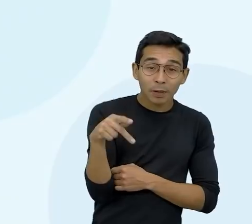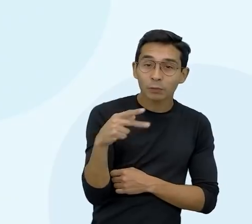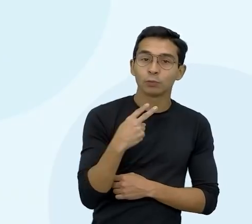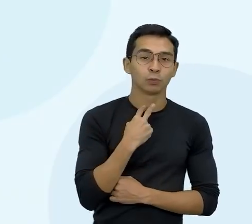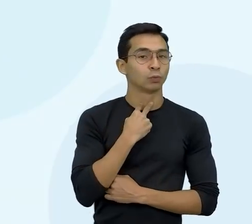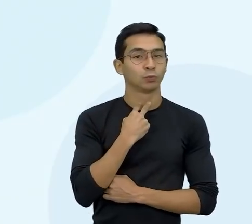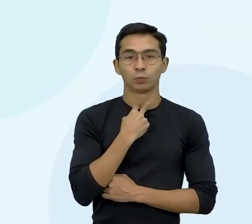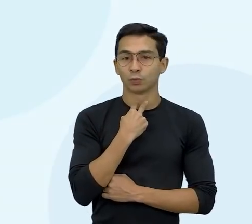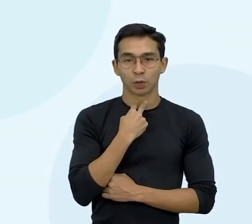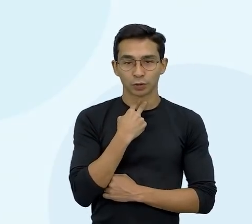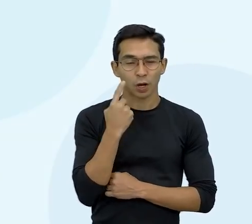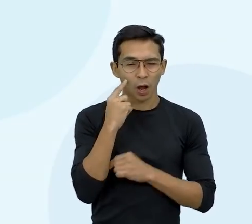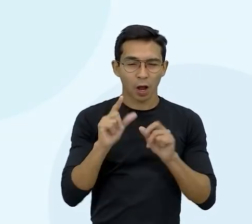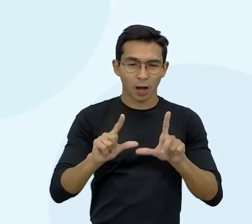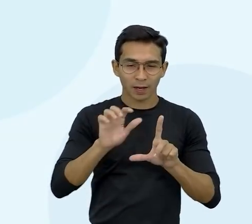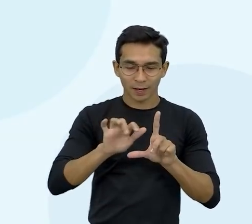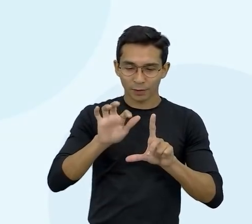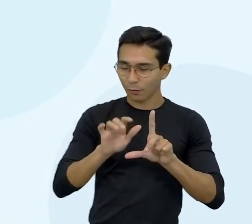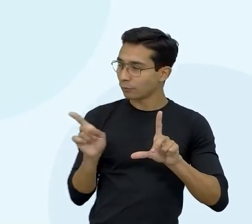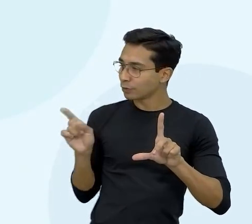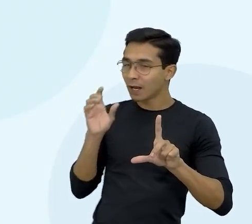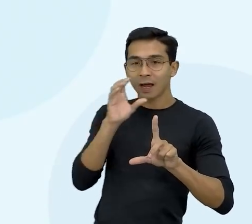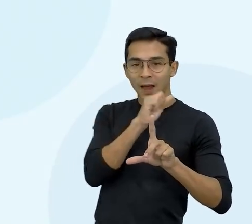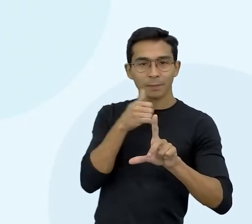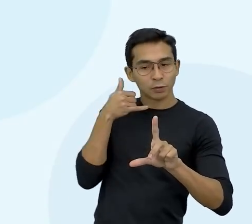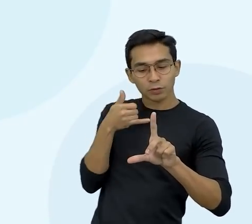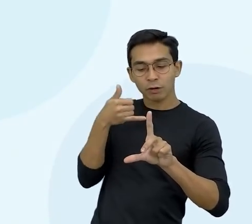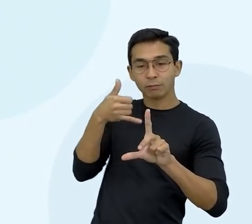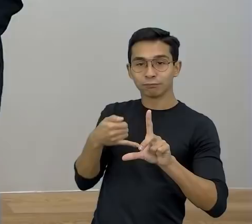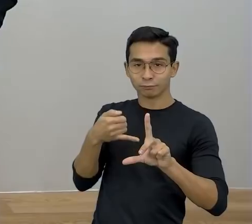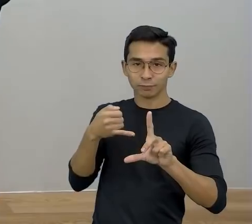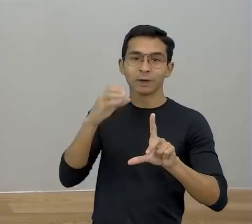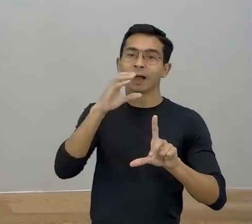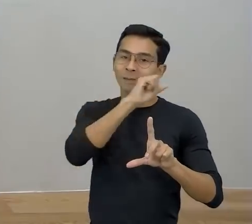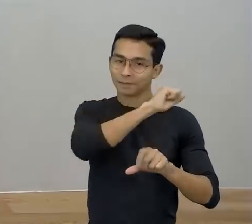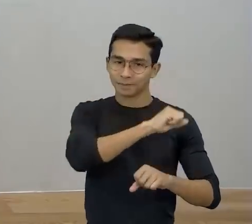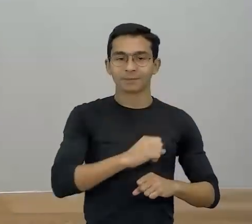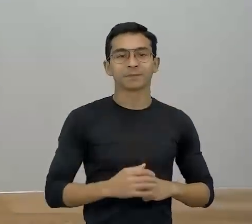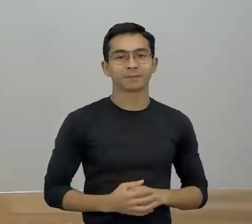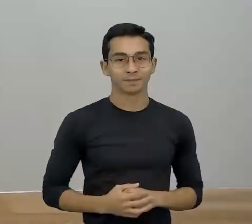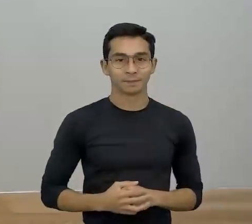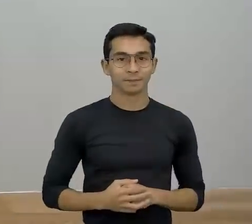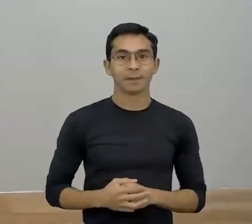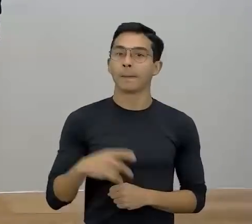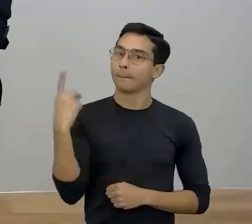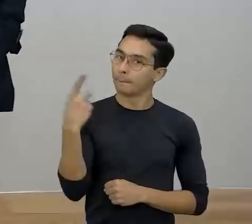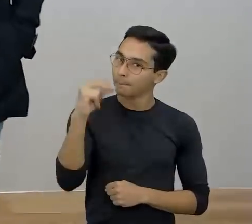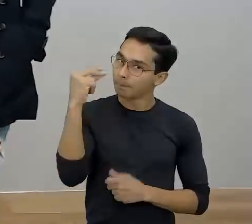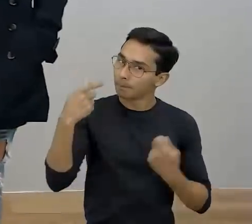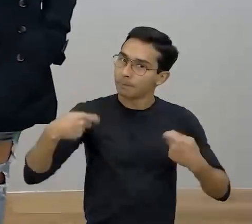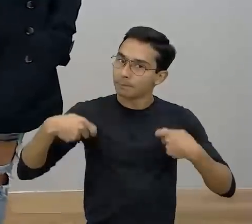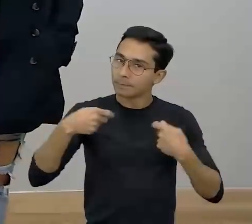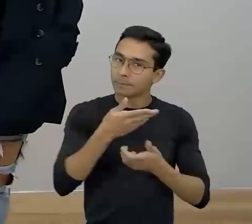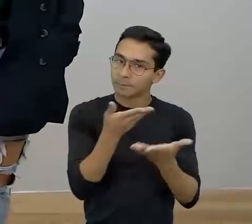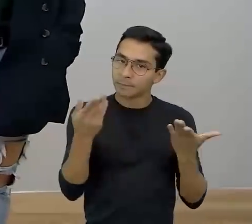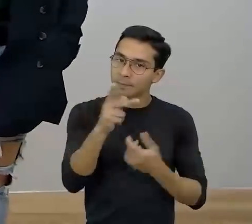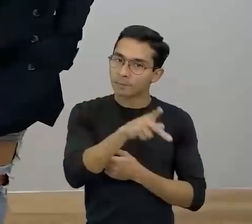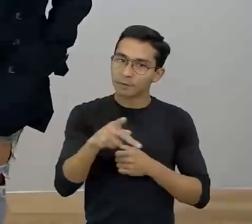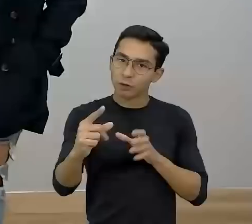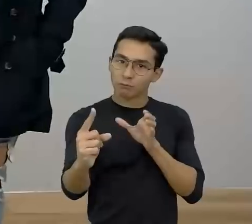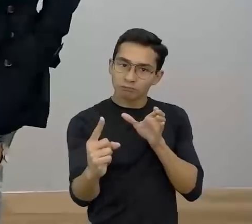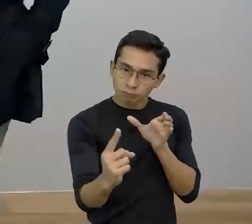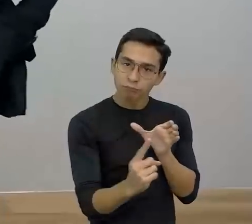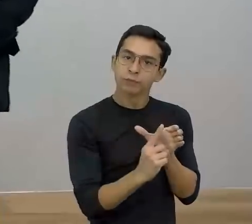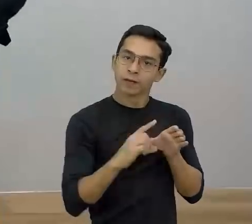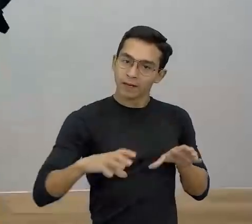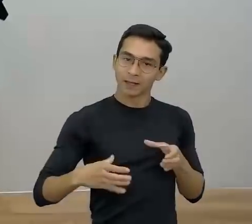mais rápido a esse banco de talentos. Vamos lá, que a gente está precisando de gente aqui para trazer essa força, né, Silvana?